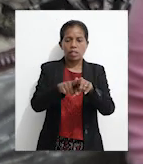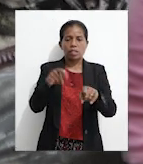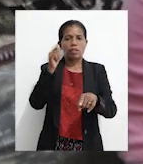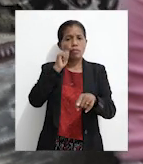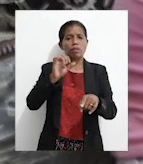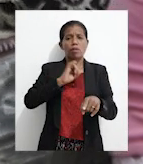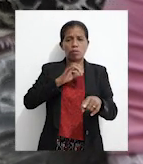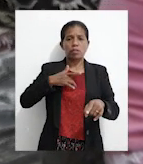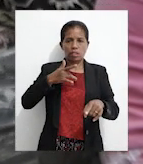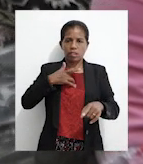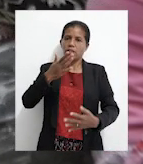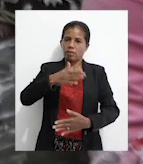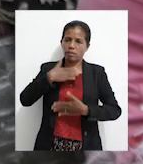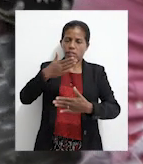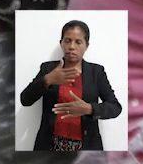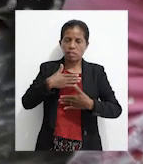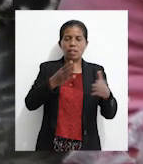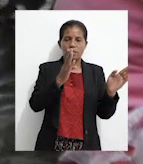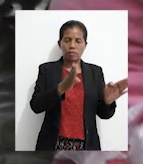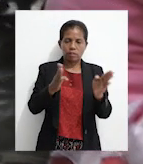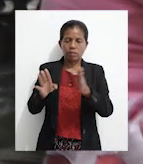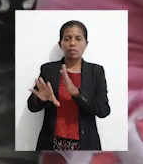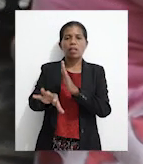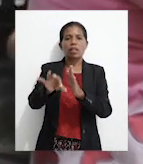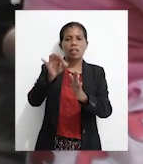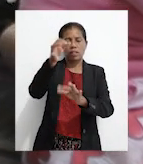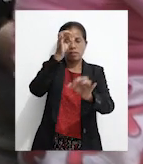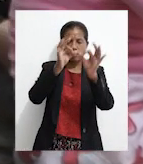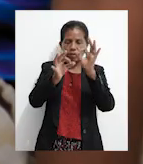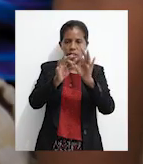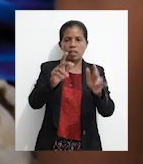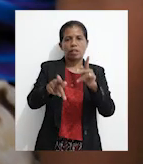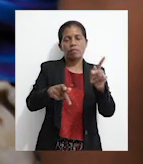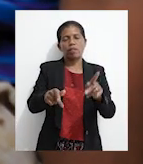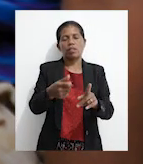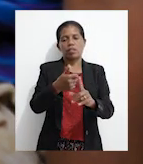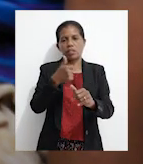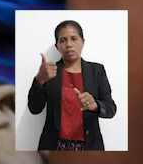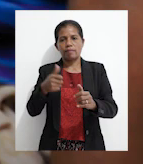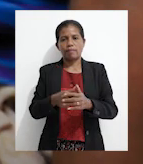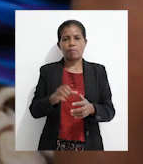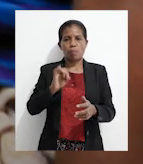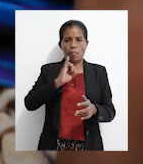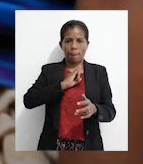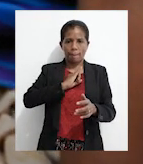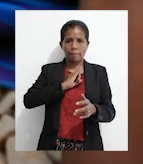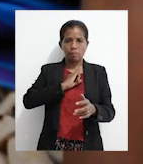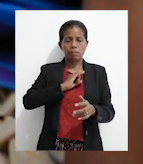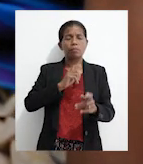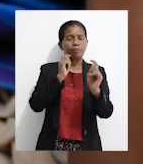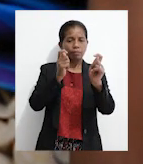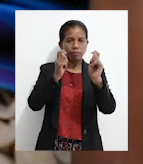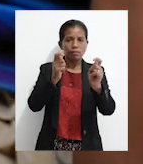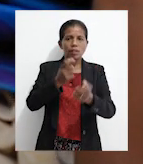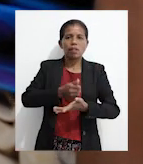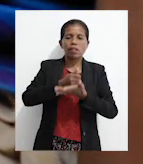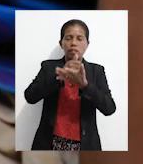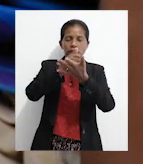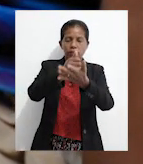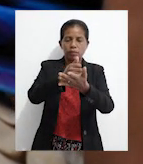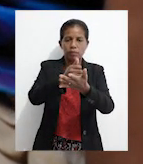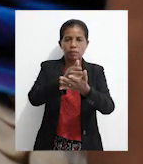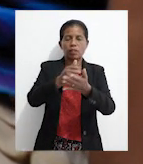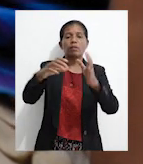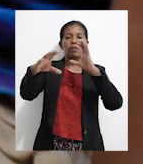ho orgulho. Ia proseso ne tamba hetan confianza si ema un oin. Ho mos koko atu facilita correndo